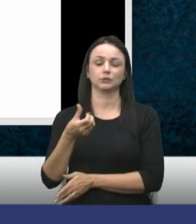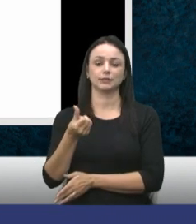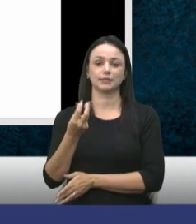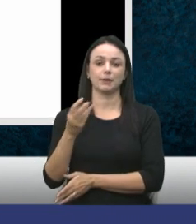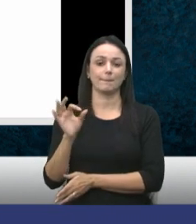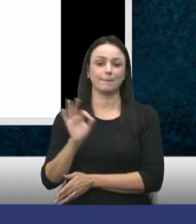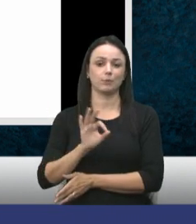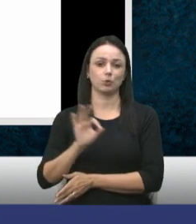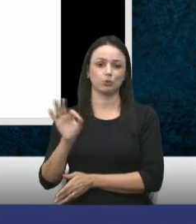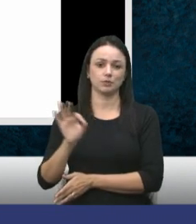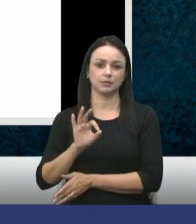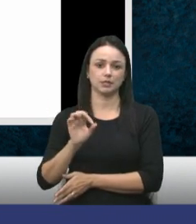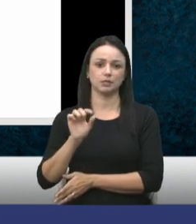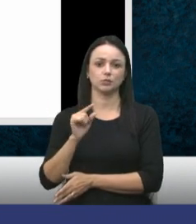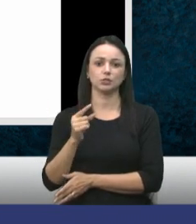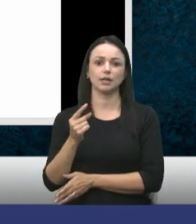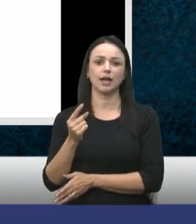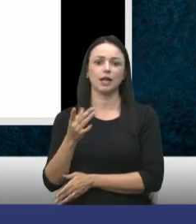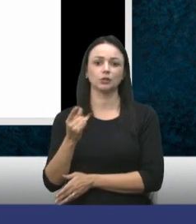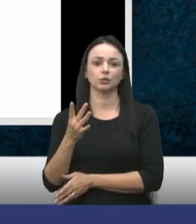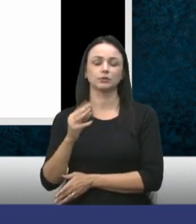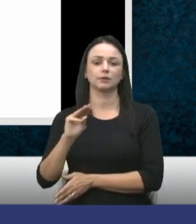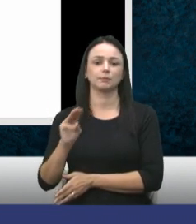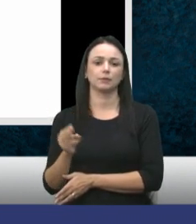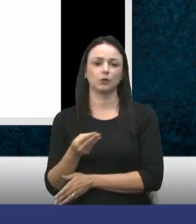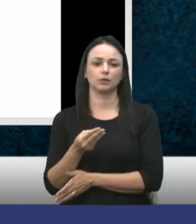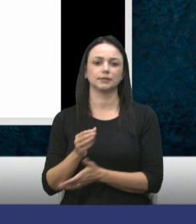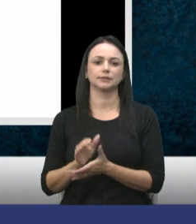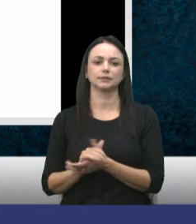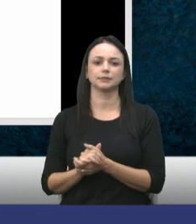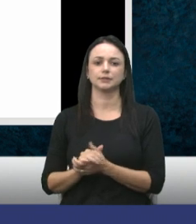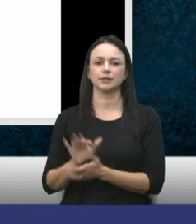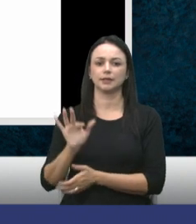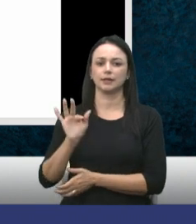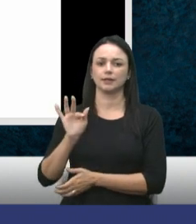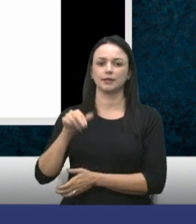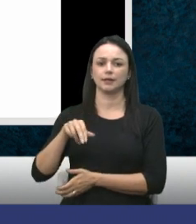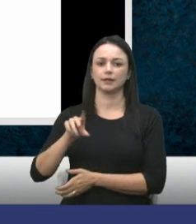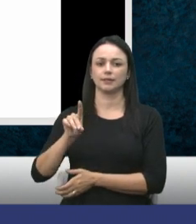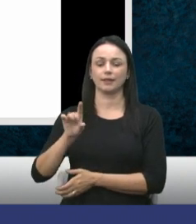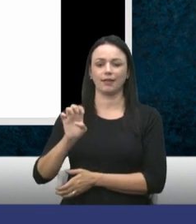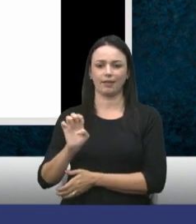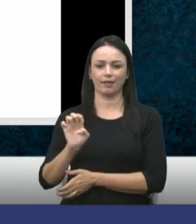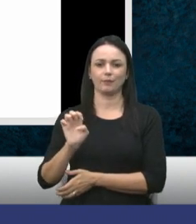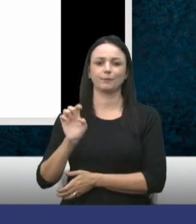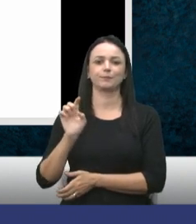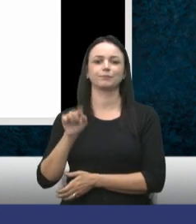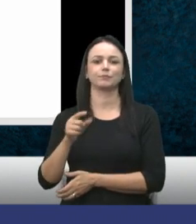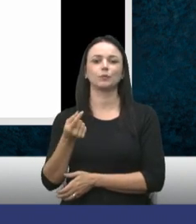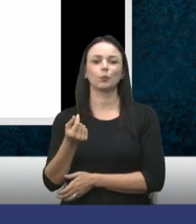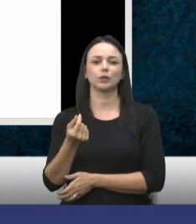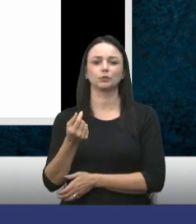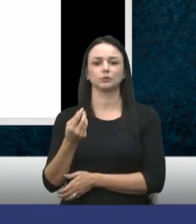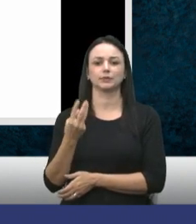35,63% dos 14 milhões previstos. E FNDE, a receita foi